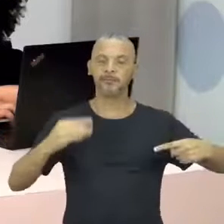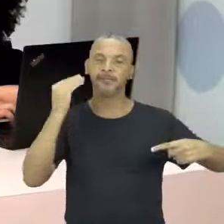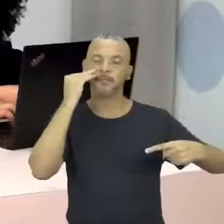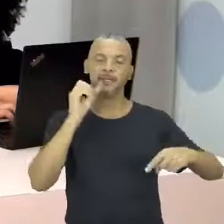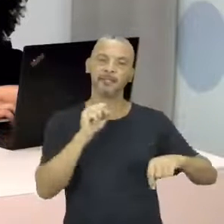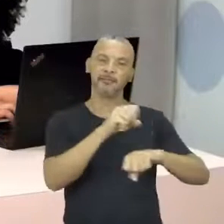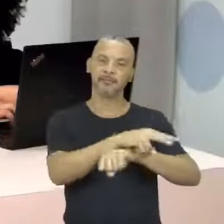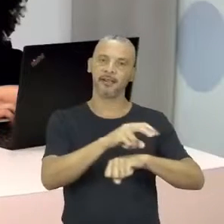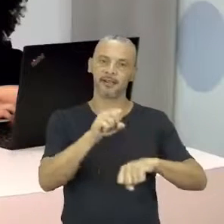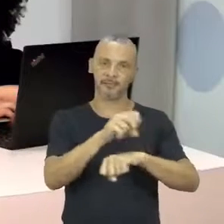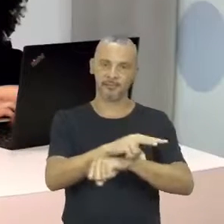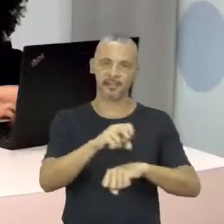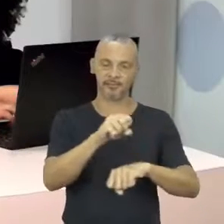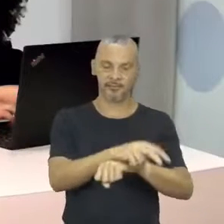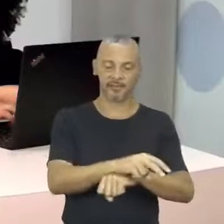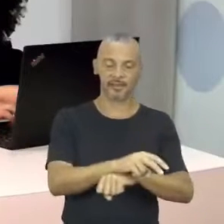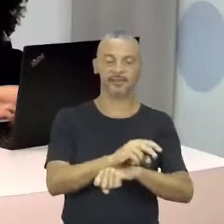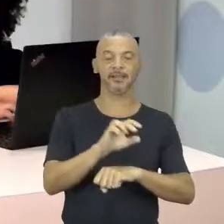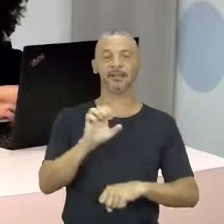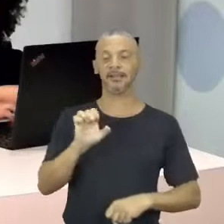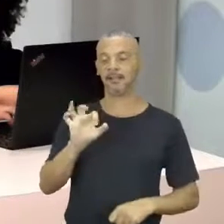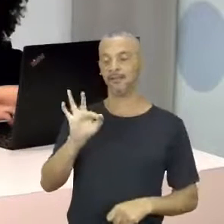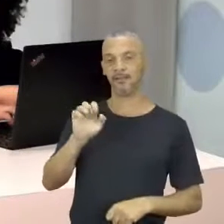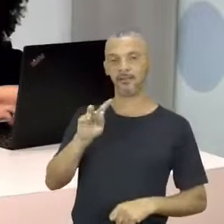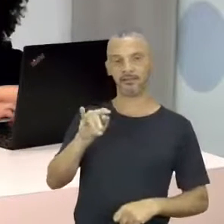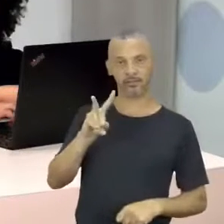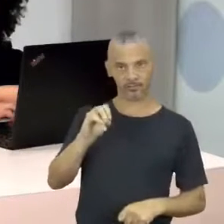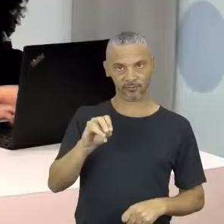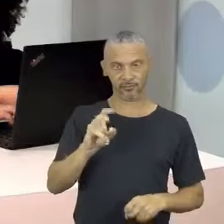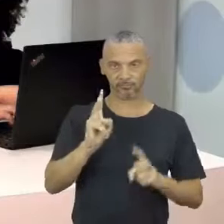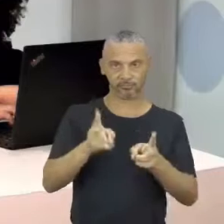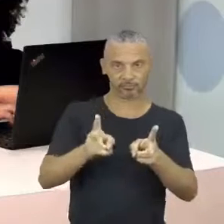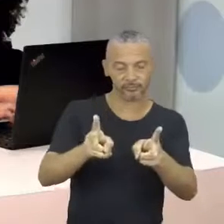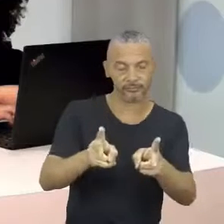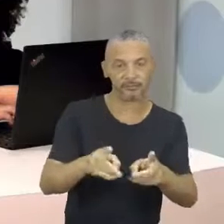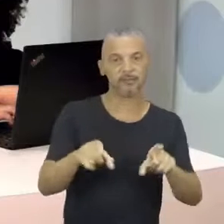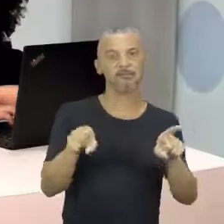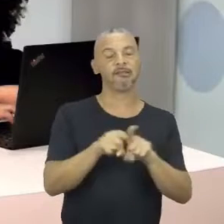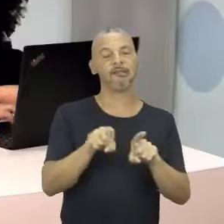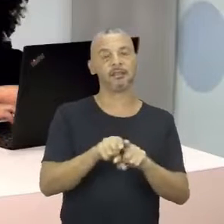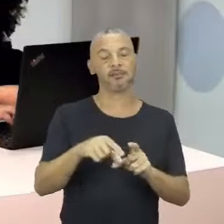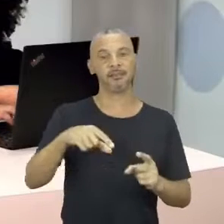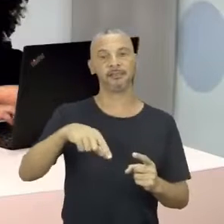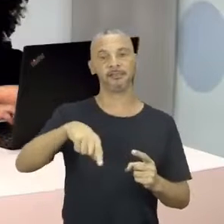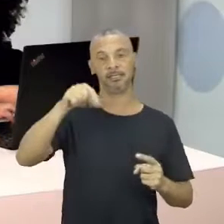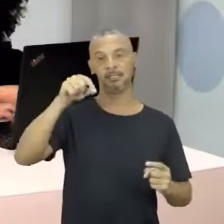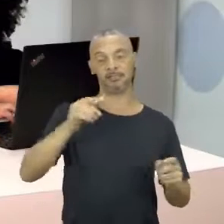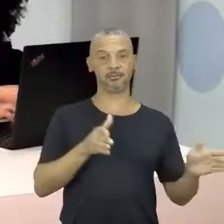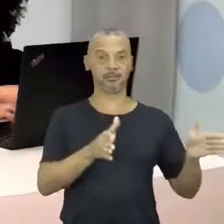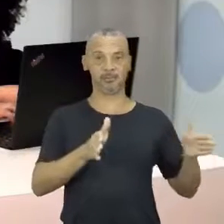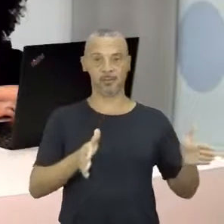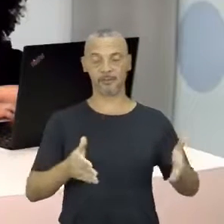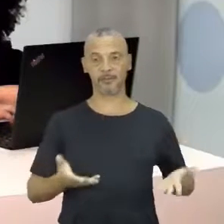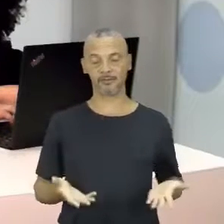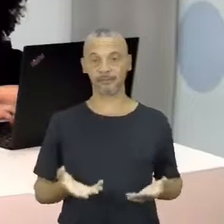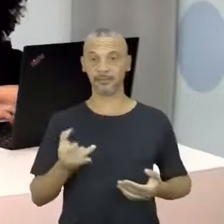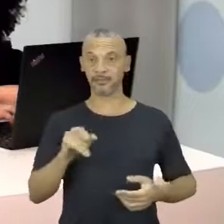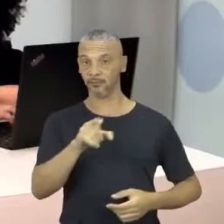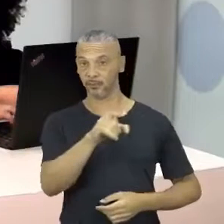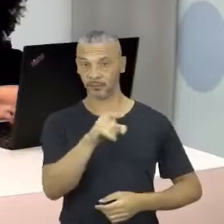vagas para efetivação no cargo e também no processo seletivo, tá bom? Então, se